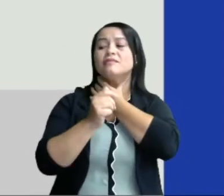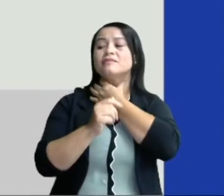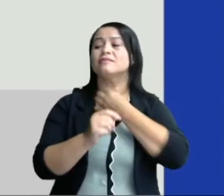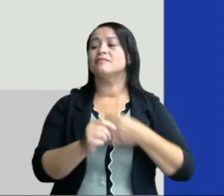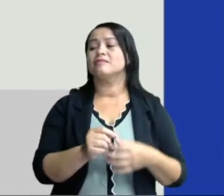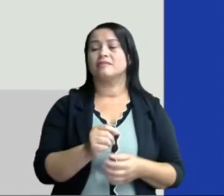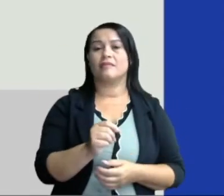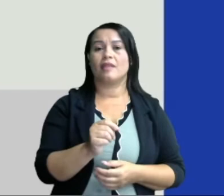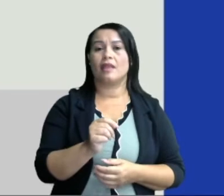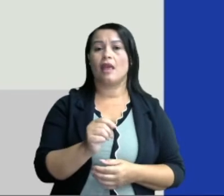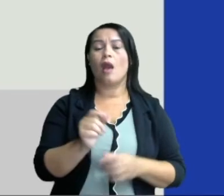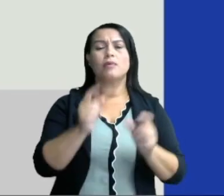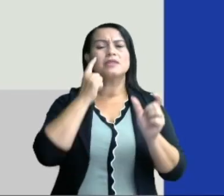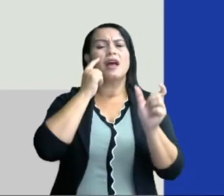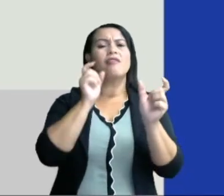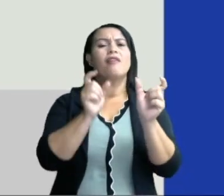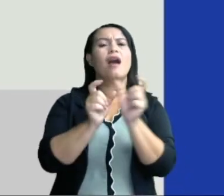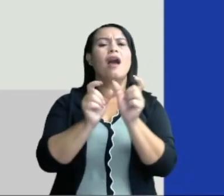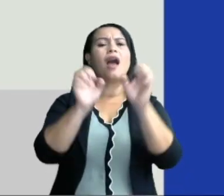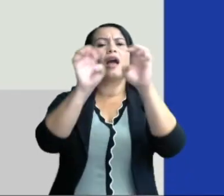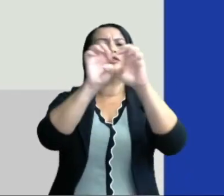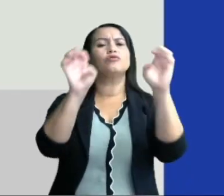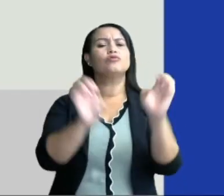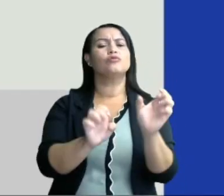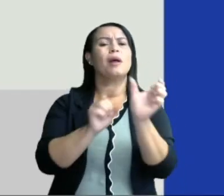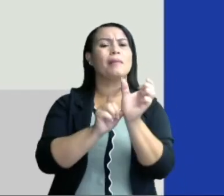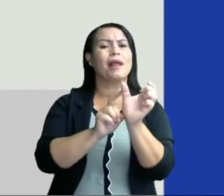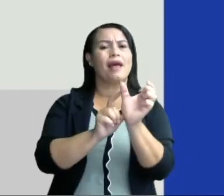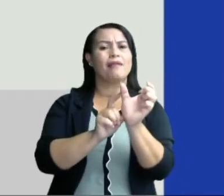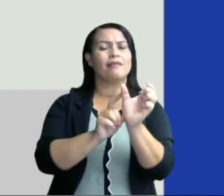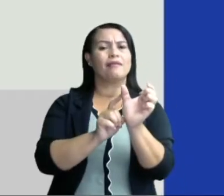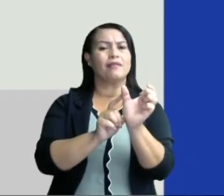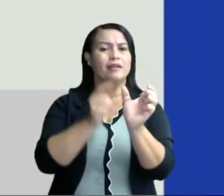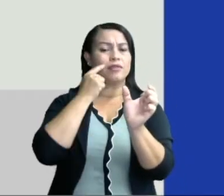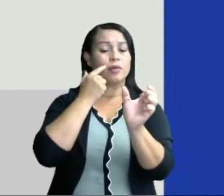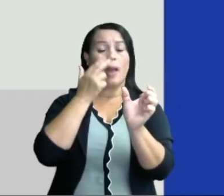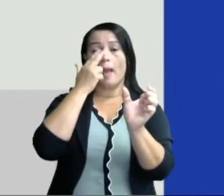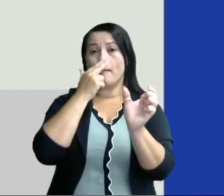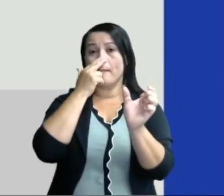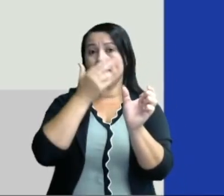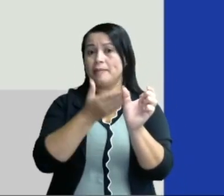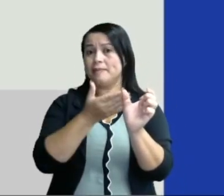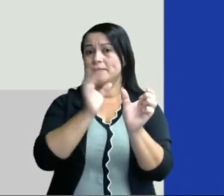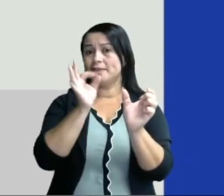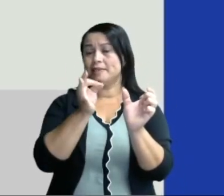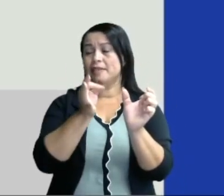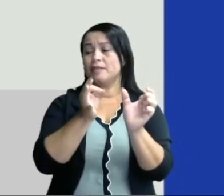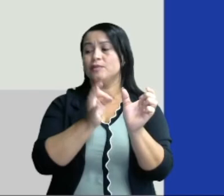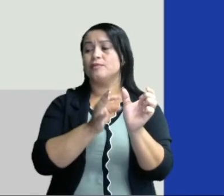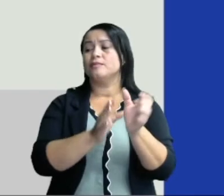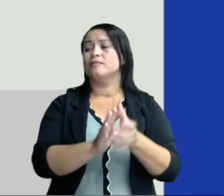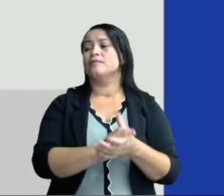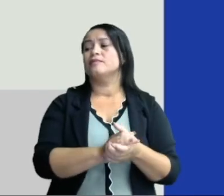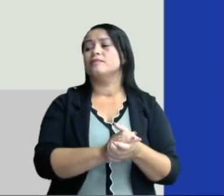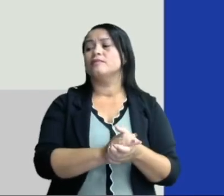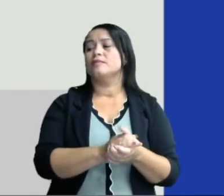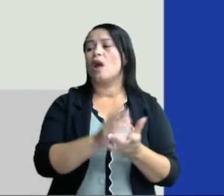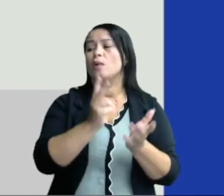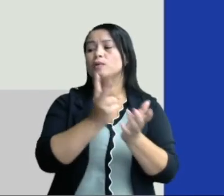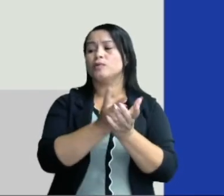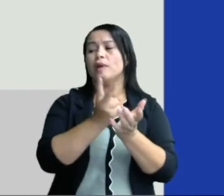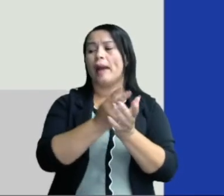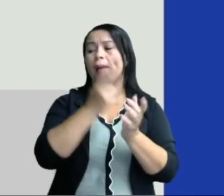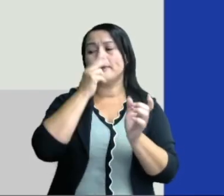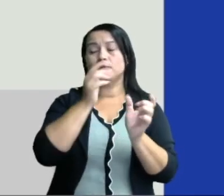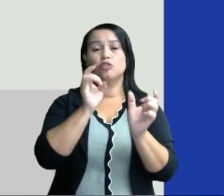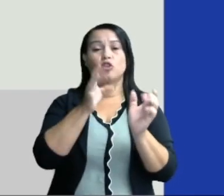Que a estrutura da palavra aqui, ó, continua a mesma, certo? Ó. Continua a